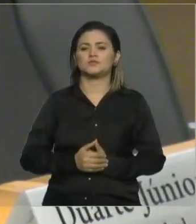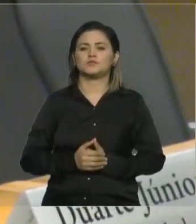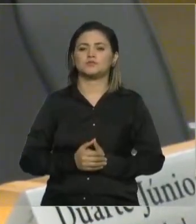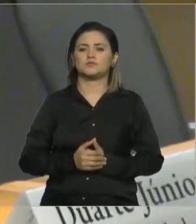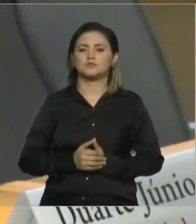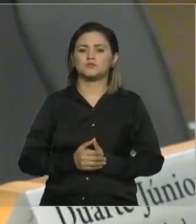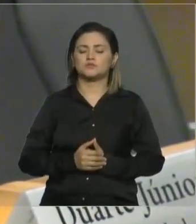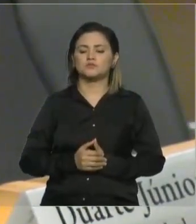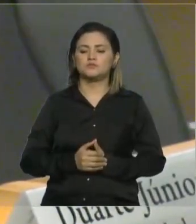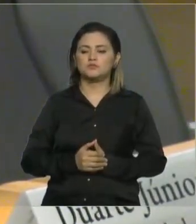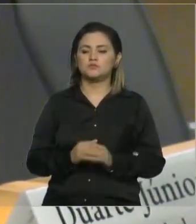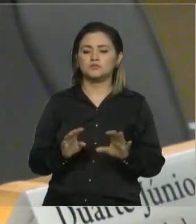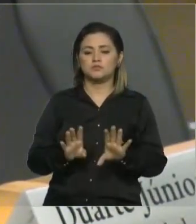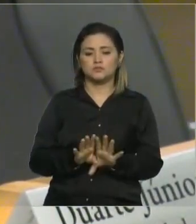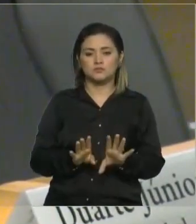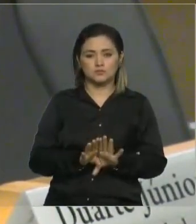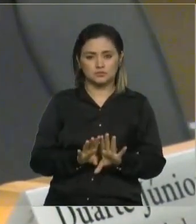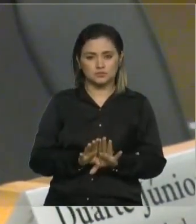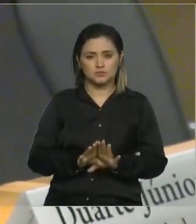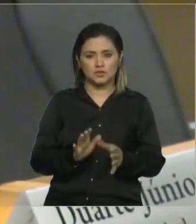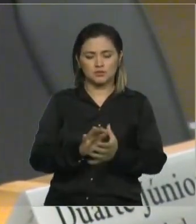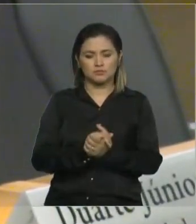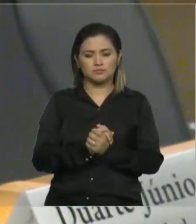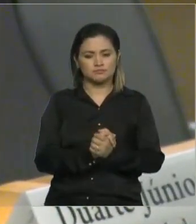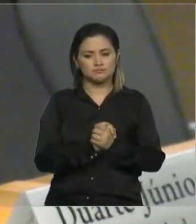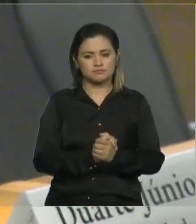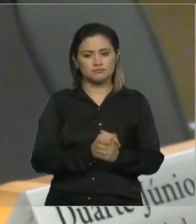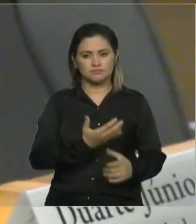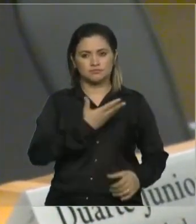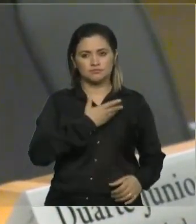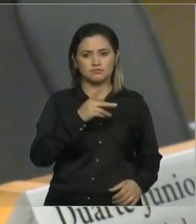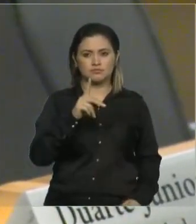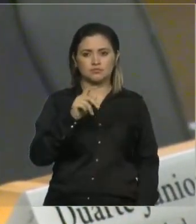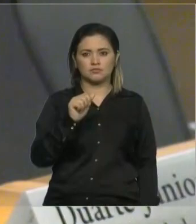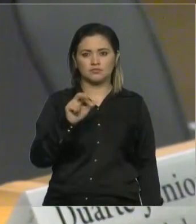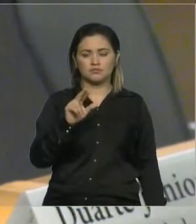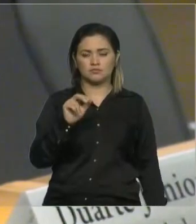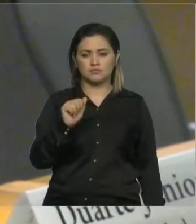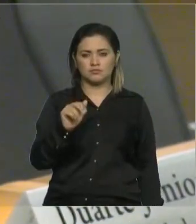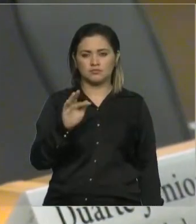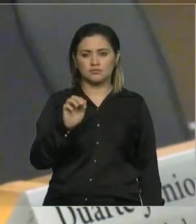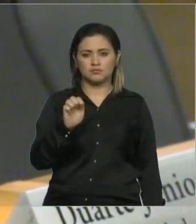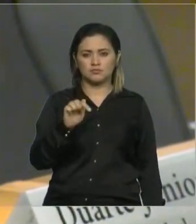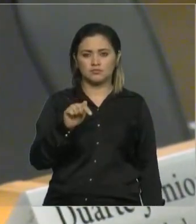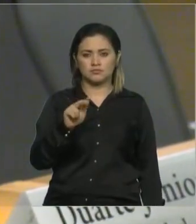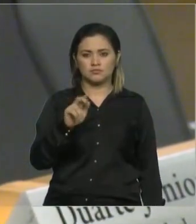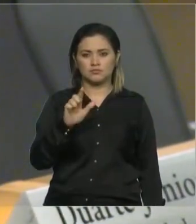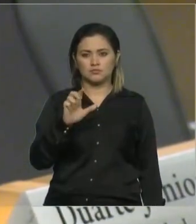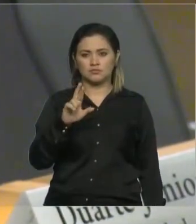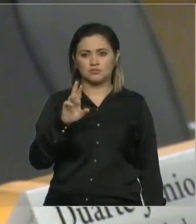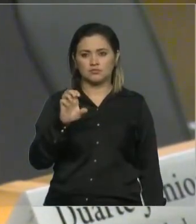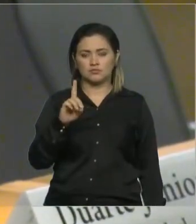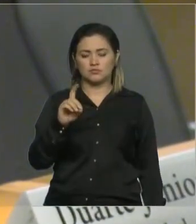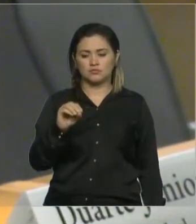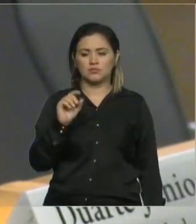presidente, eu gostaria também de parabenizar meu querido amigo Pará Figueiredo, que tem sido um grande exemplo de pai.